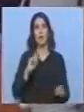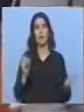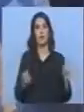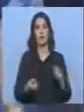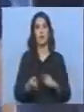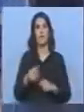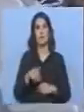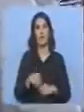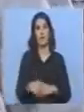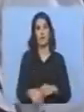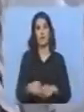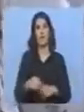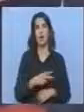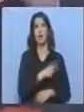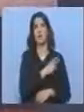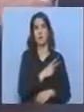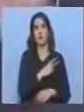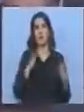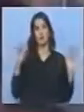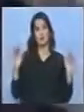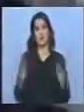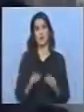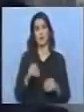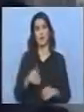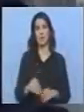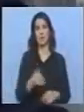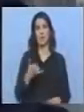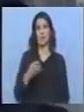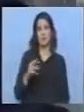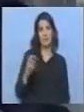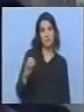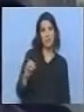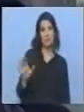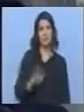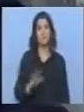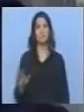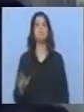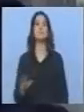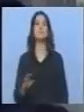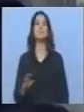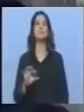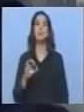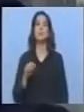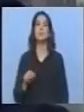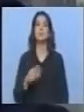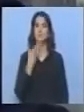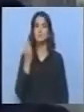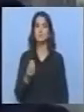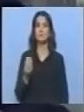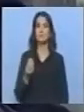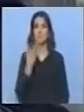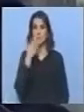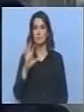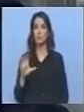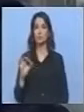se aproxima também para o ensino superior. Portanto, em 2030 teremos aproximadamente 80 mil jovens com 18